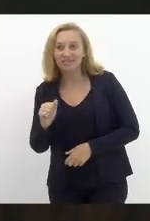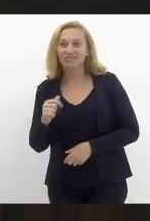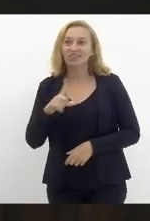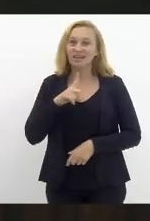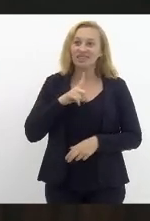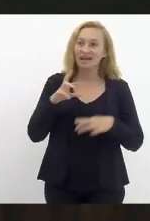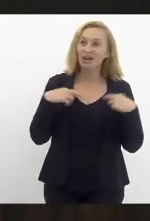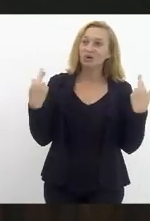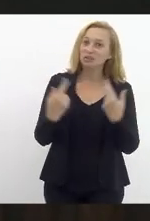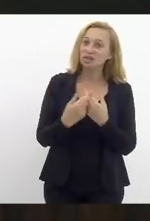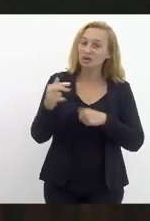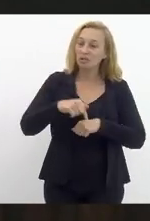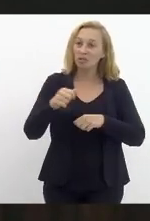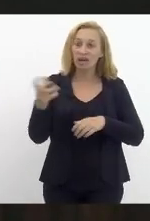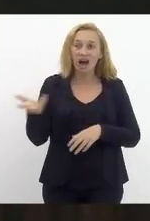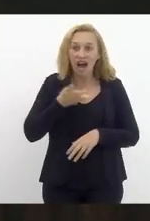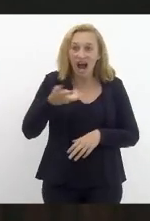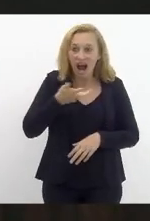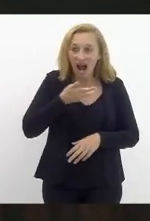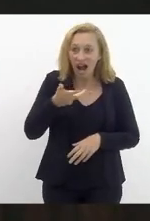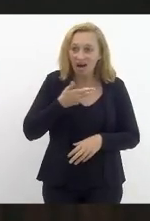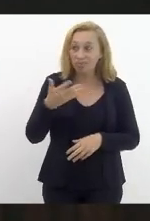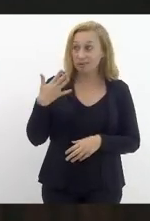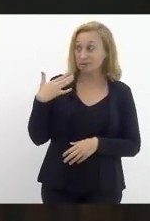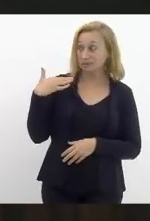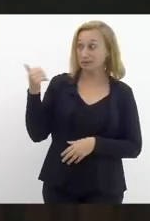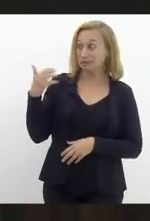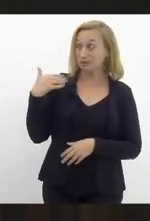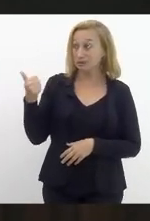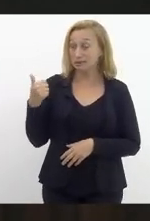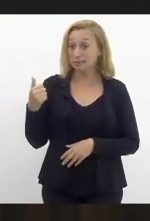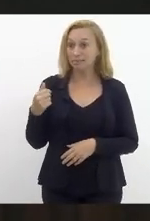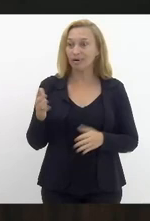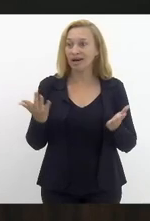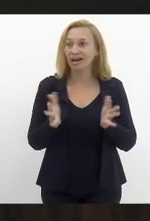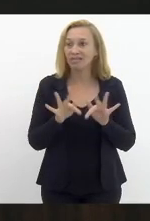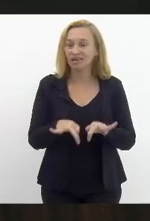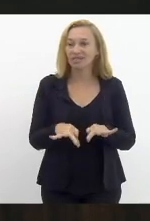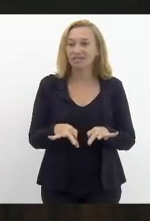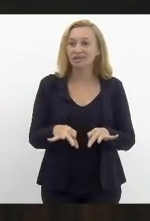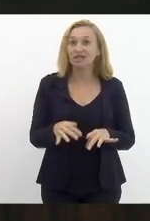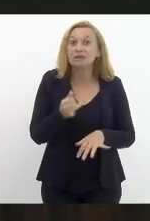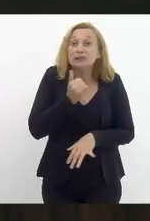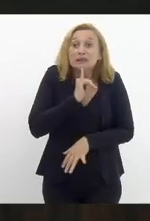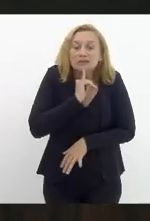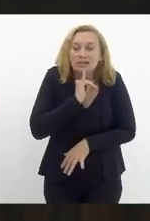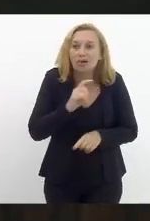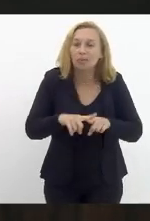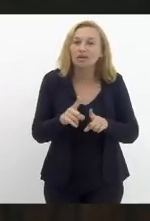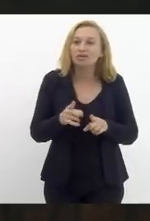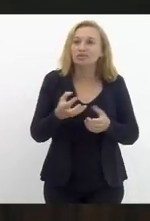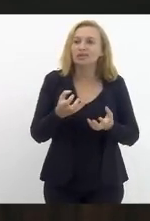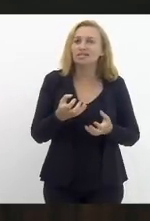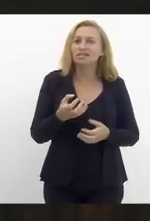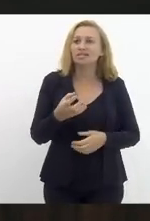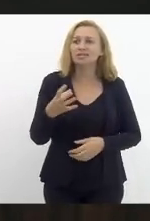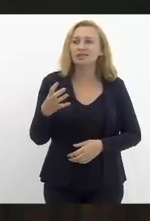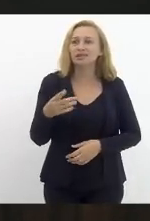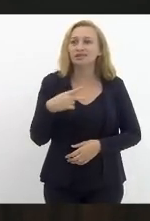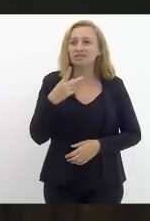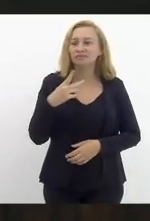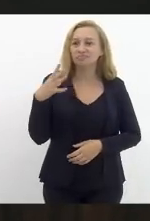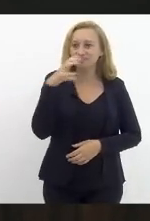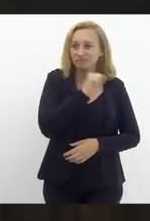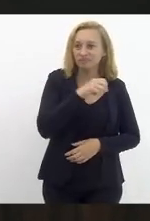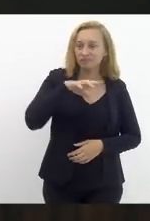agora, a gente tem que entregar o plenário o mais rápido possível, já fui chamado a atenção aqui, entendeu? Infelizmente. Mas eu queria dar a palavra rapidinho ao Márcio também,